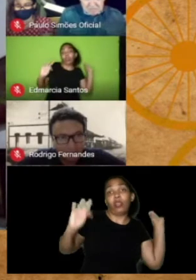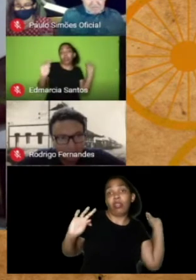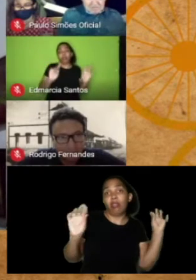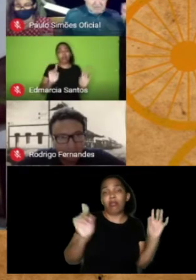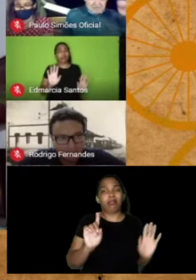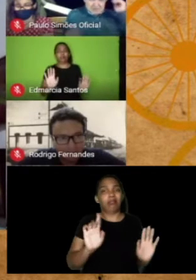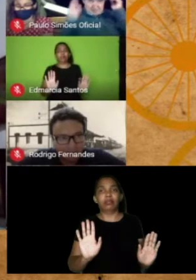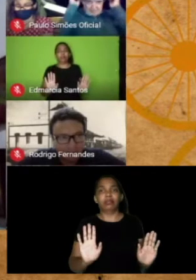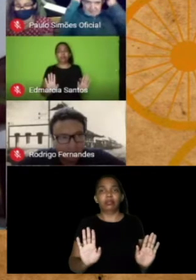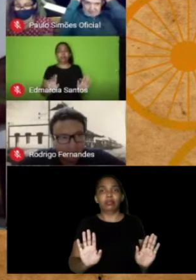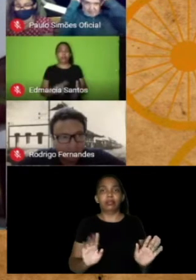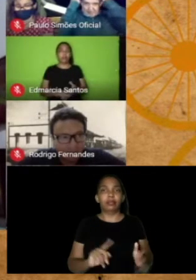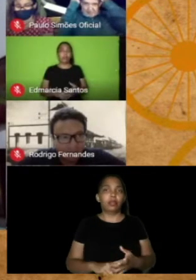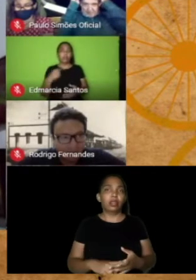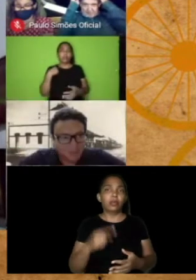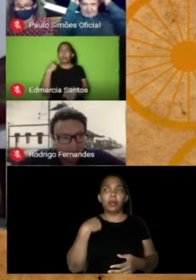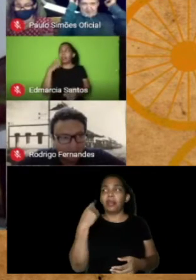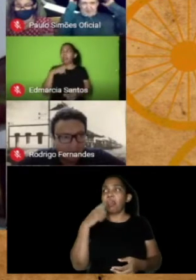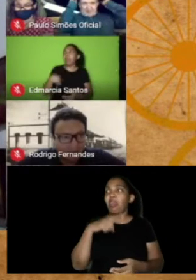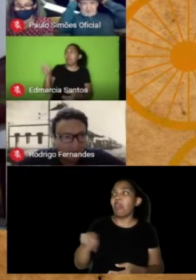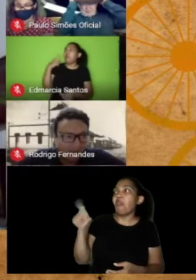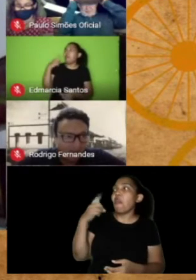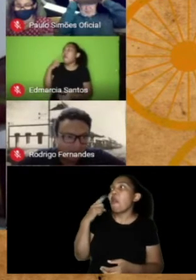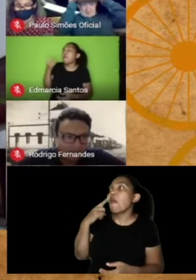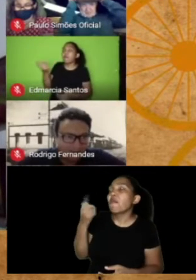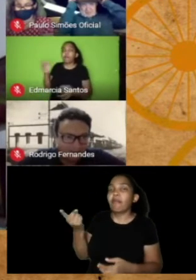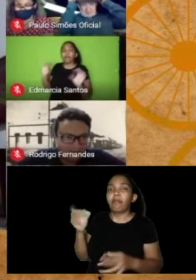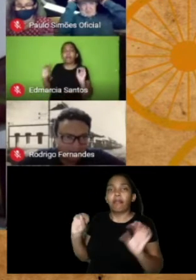festa, para ir ver determinado